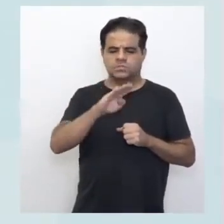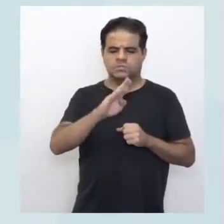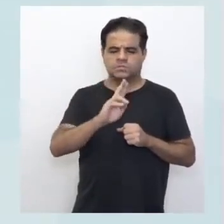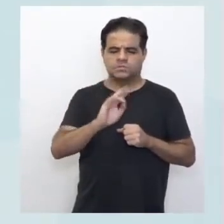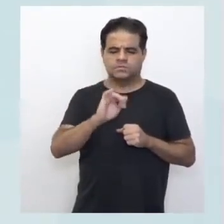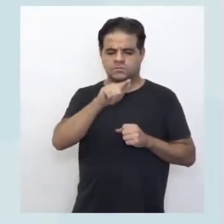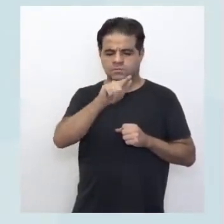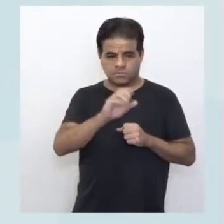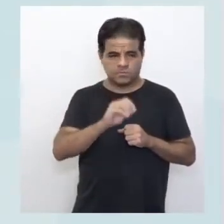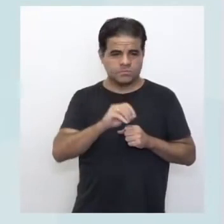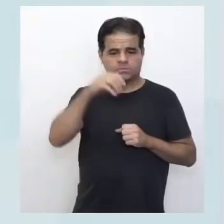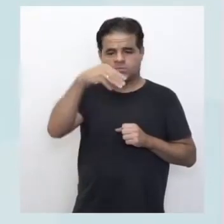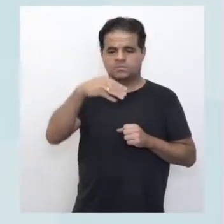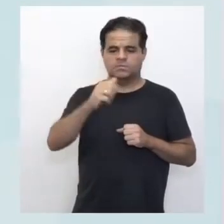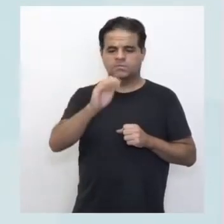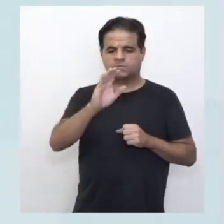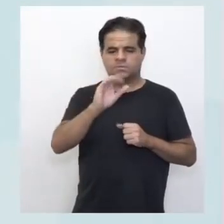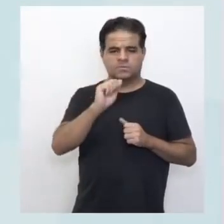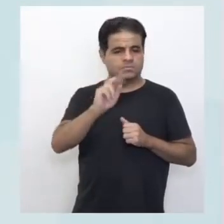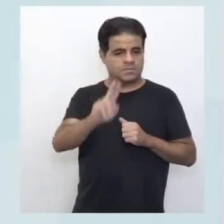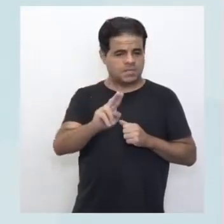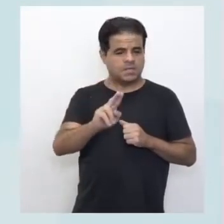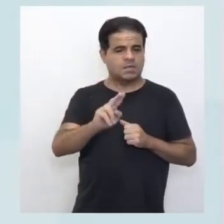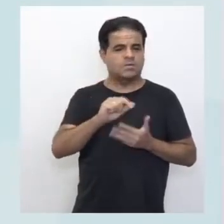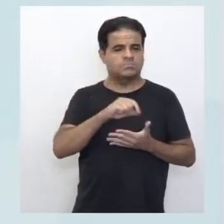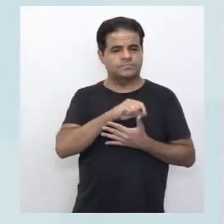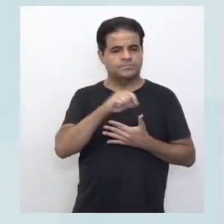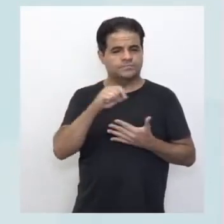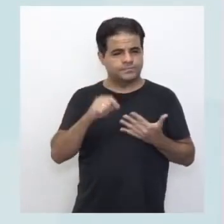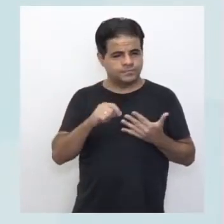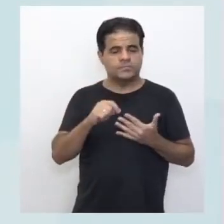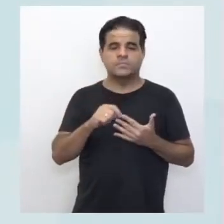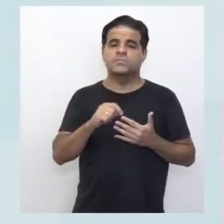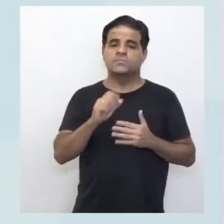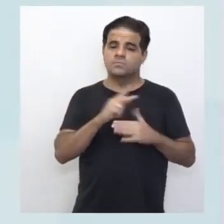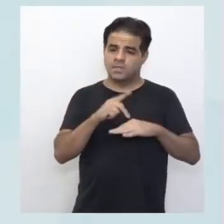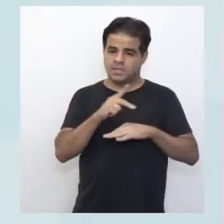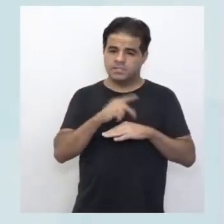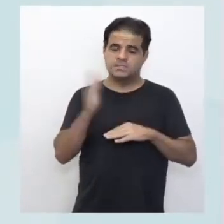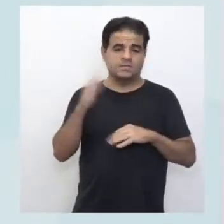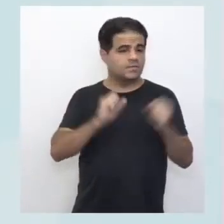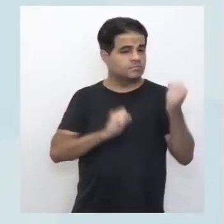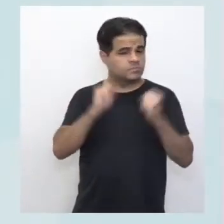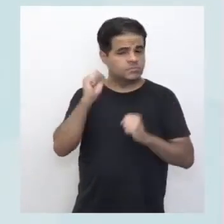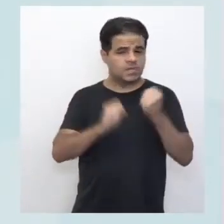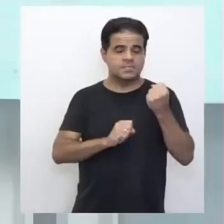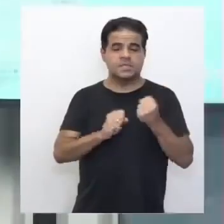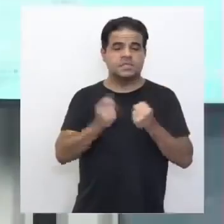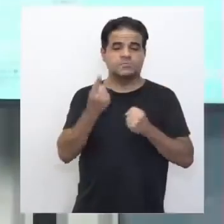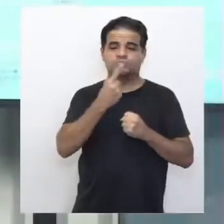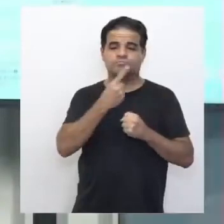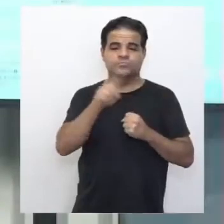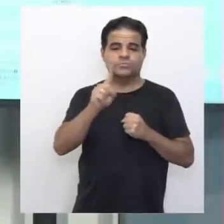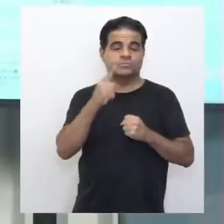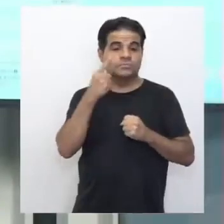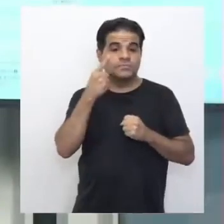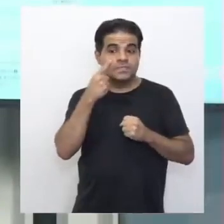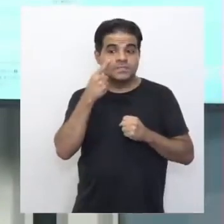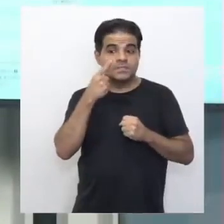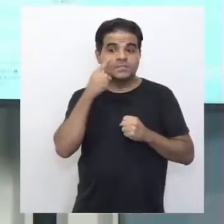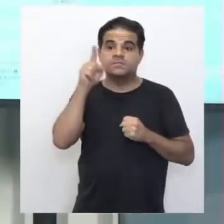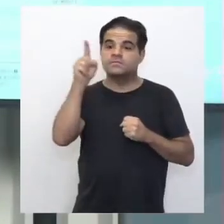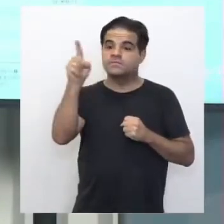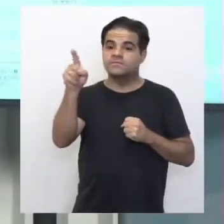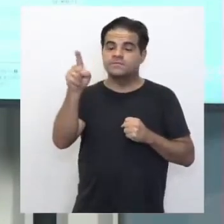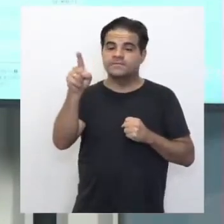Noruega, Macau, Irlanda, Catar, e um país que vem industrializado é os Estados Unidos aí por último. Para vocês verem que